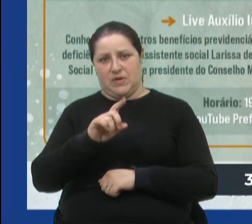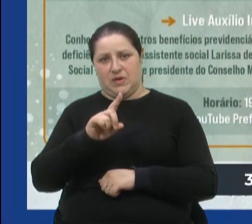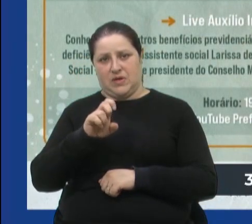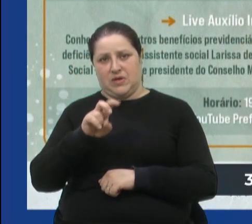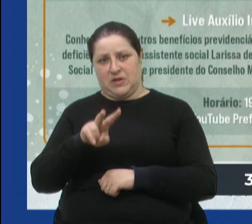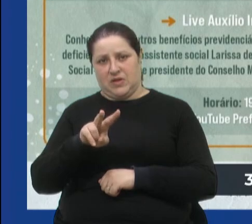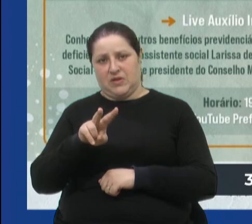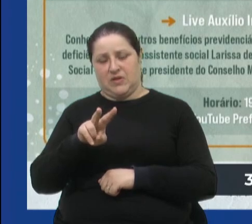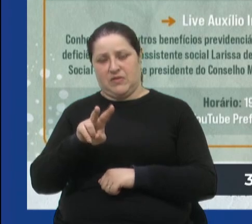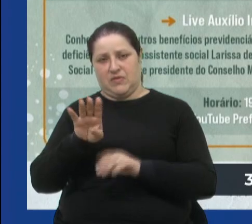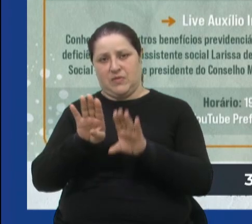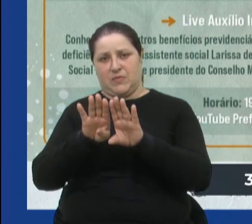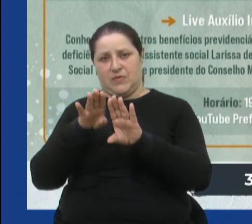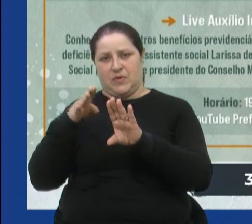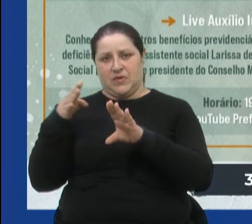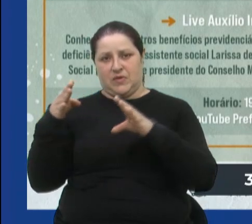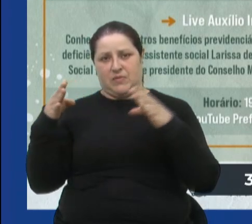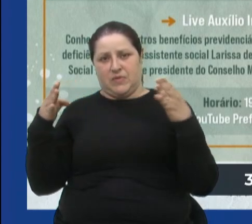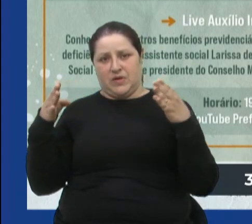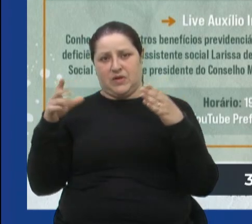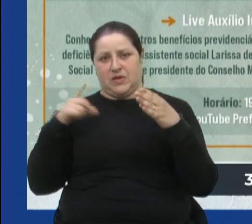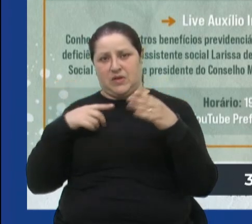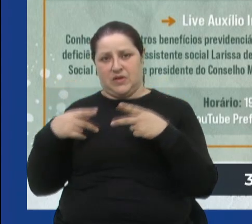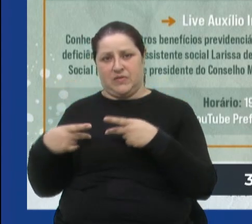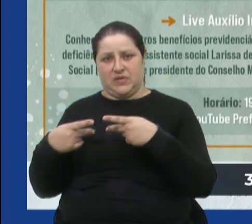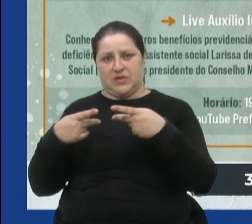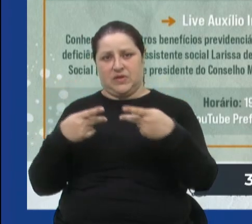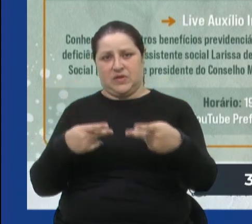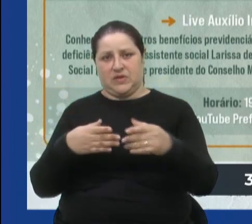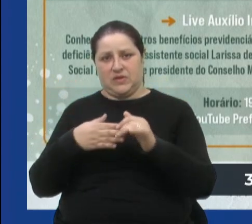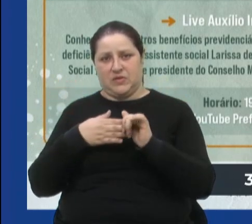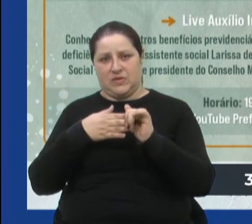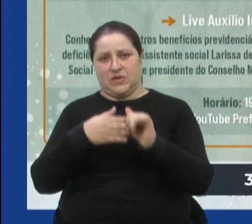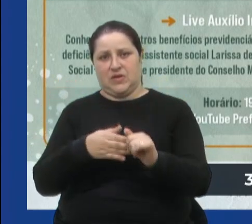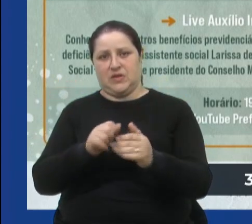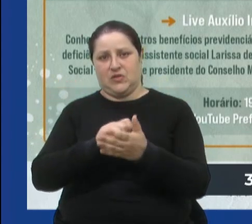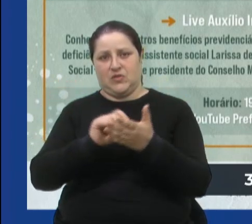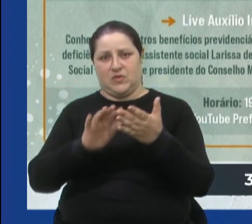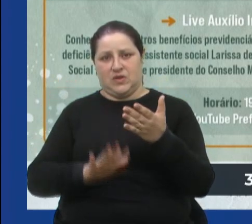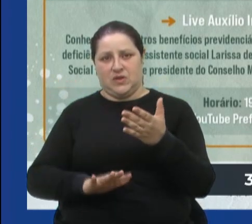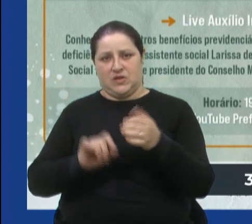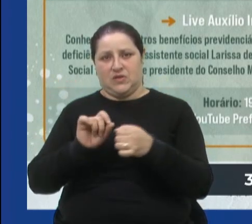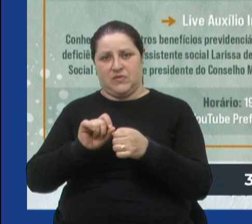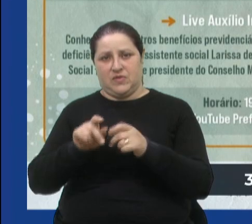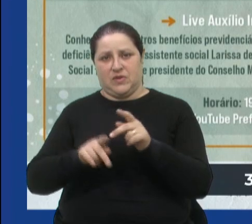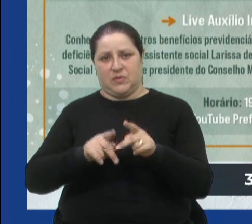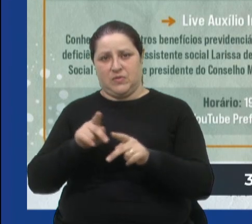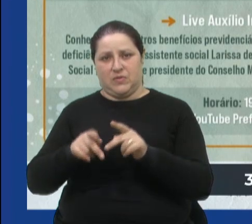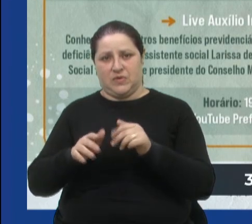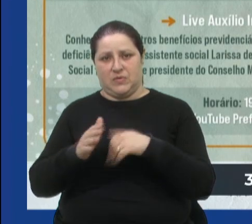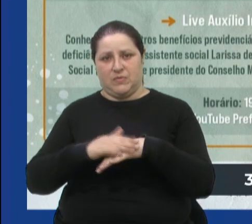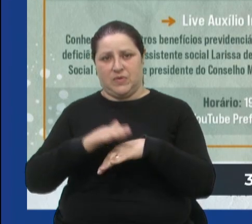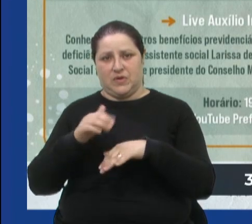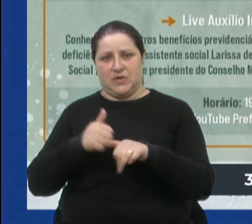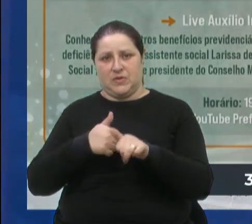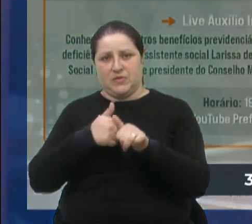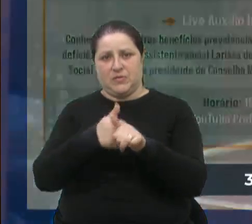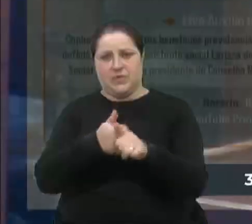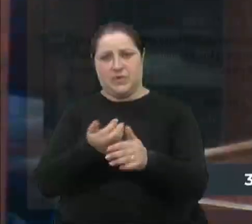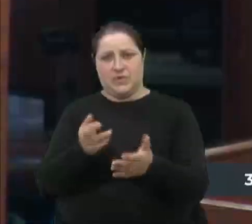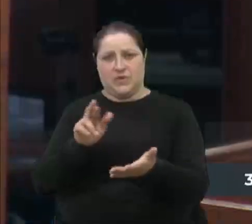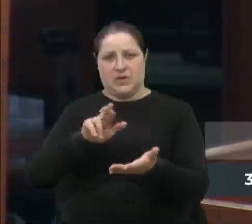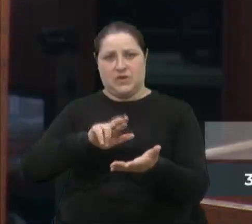um dia de visitação guiada e atividades que farão que a população se aproxime da